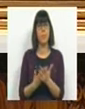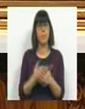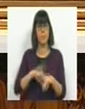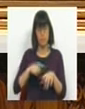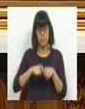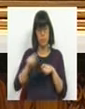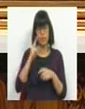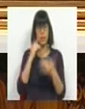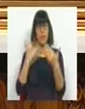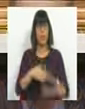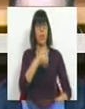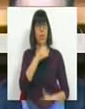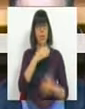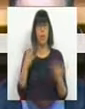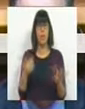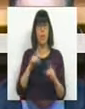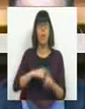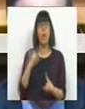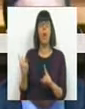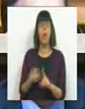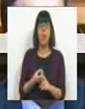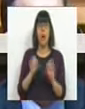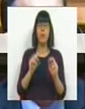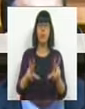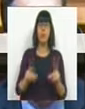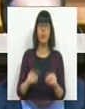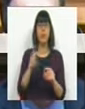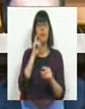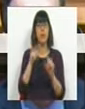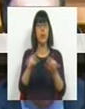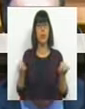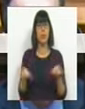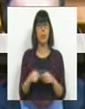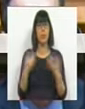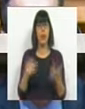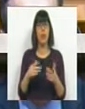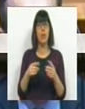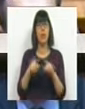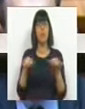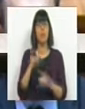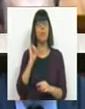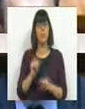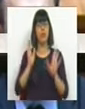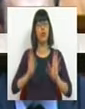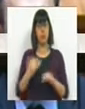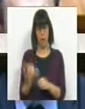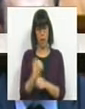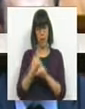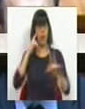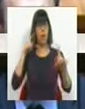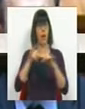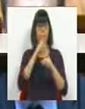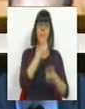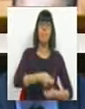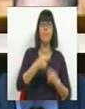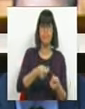de prorrogação de um prazo estabelecido de 1 ano para regularizar os estabelecimentos e as explorações cuja atividade industrial